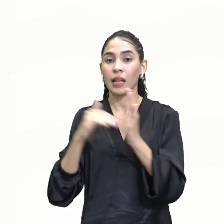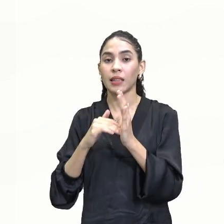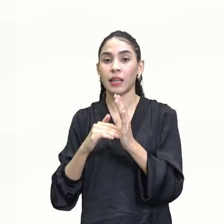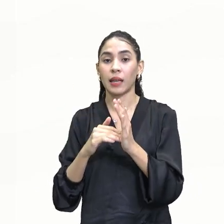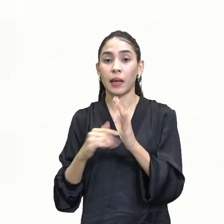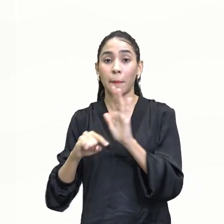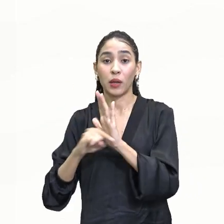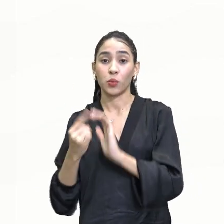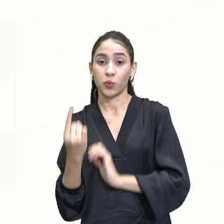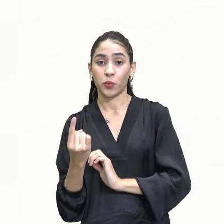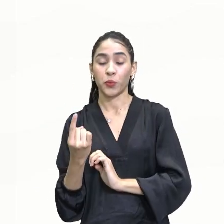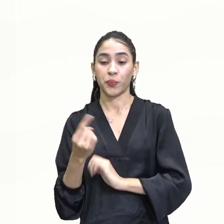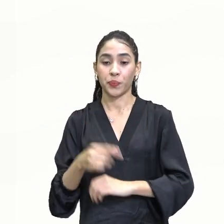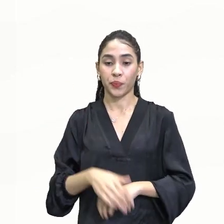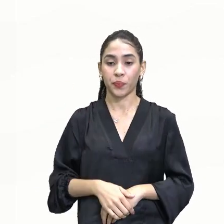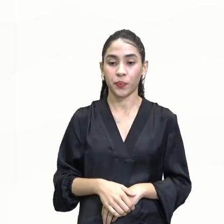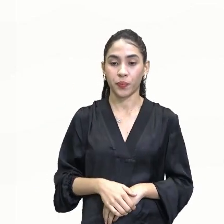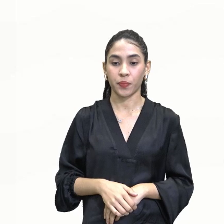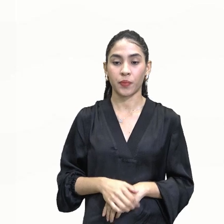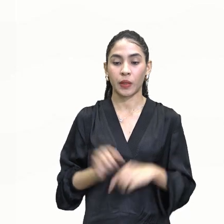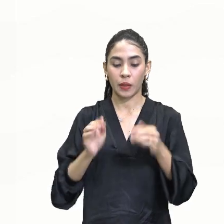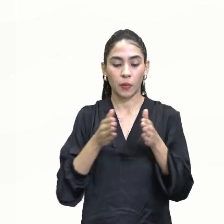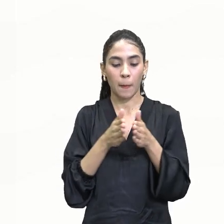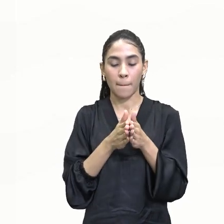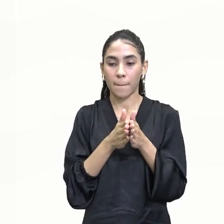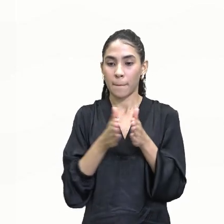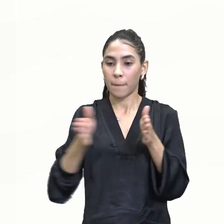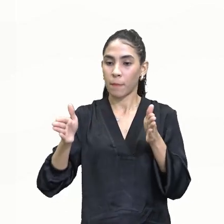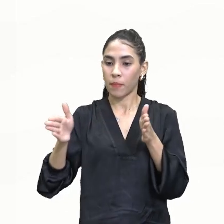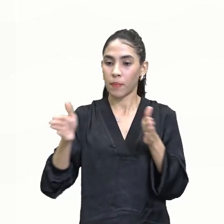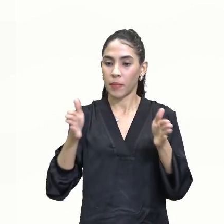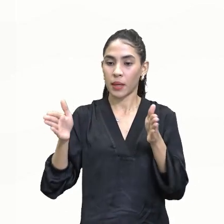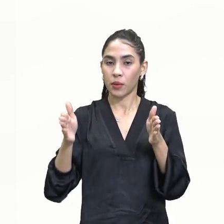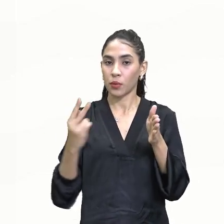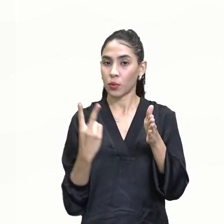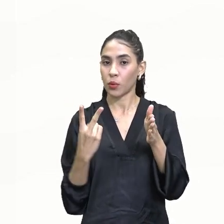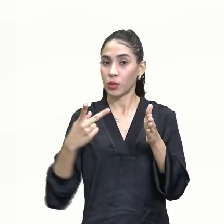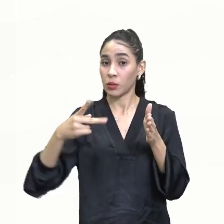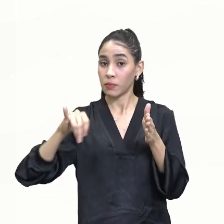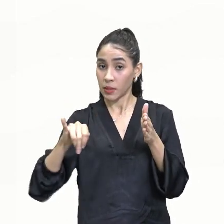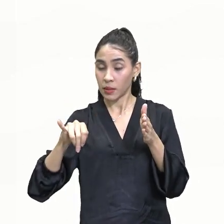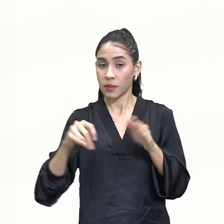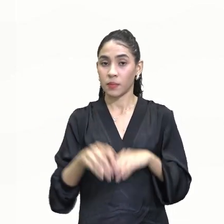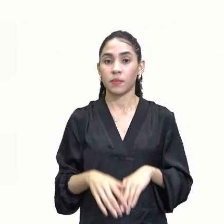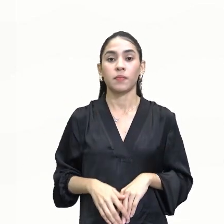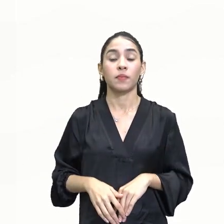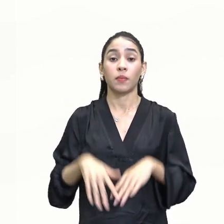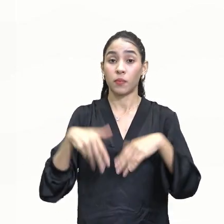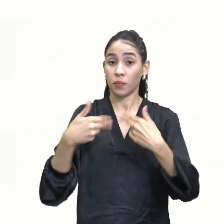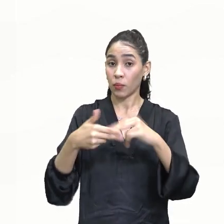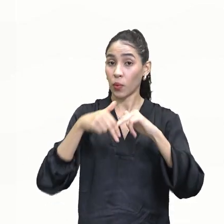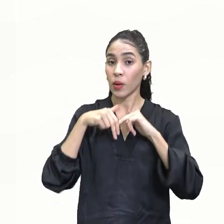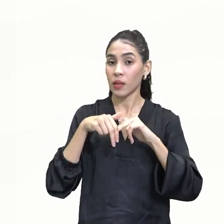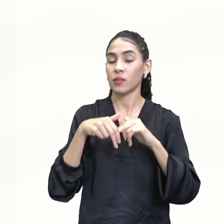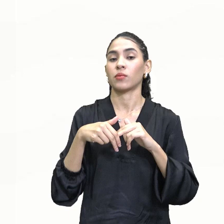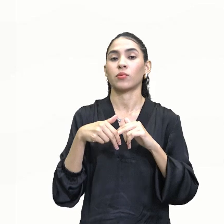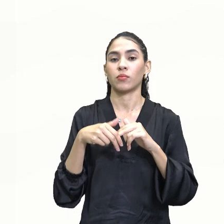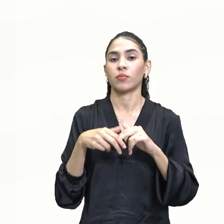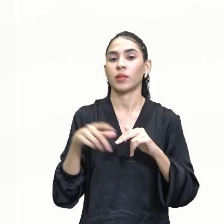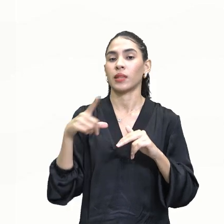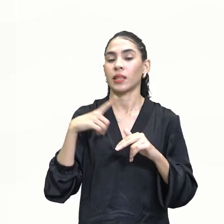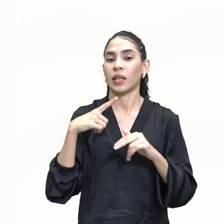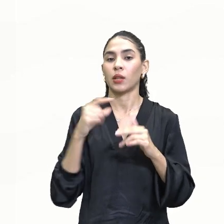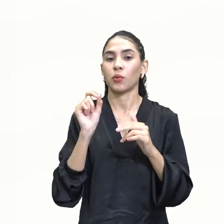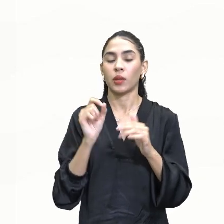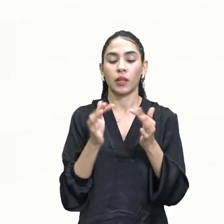1. E também aqui o período vai ser 2π. Por isso que se falou aqui que a